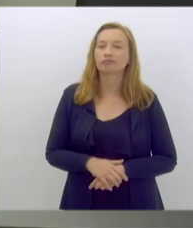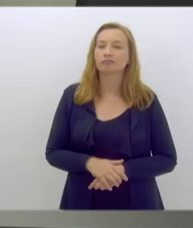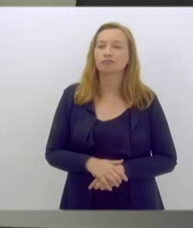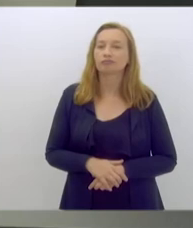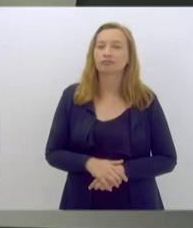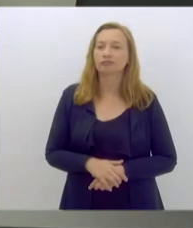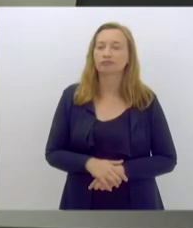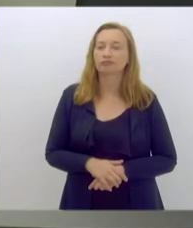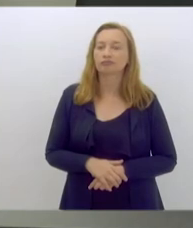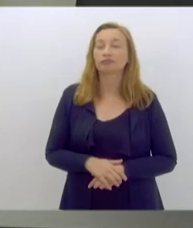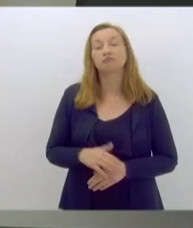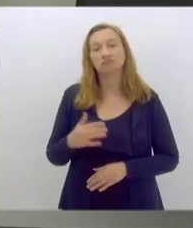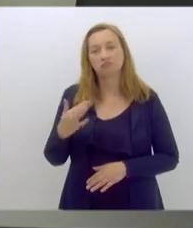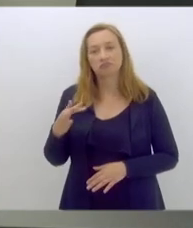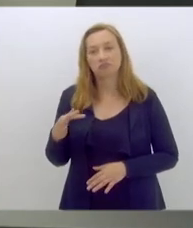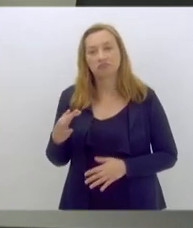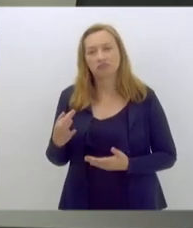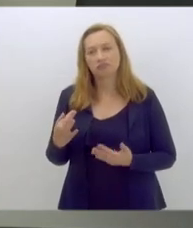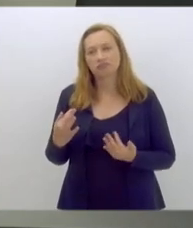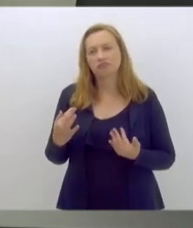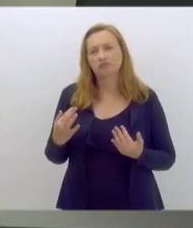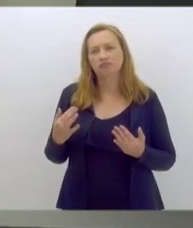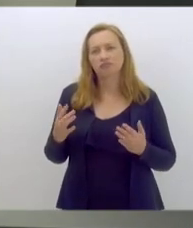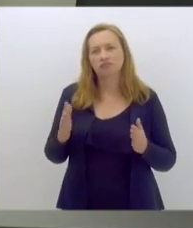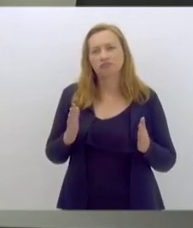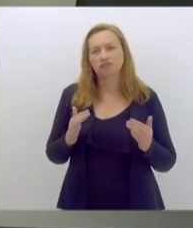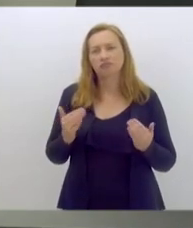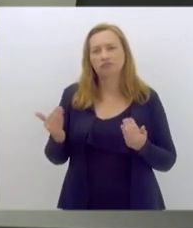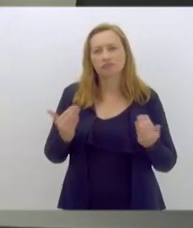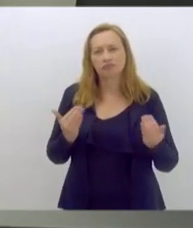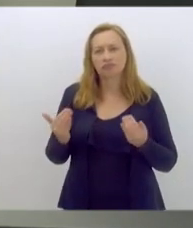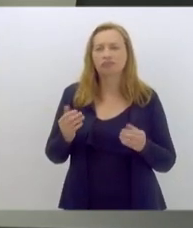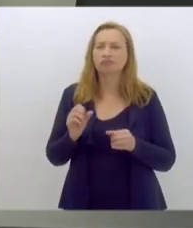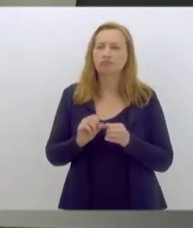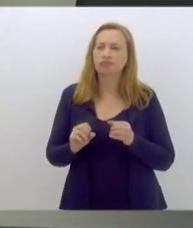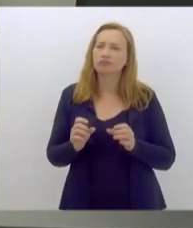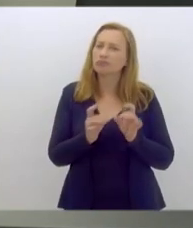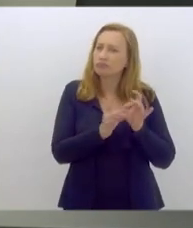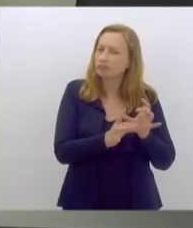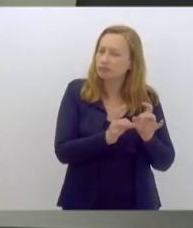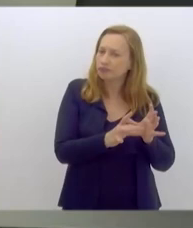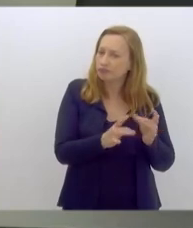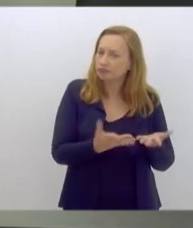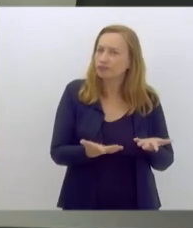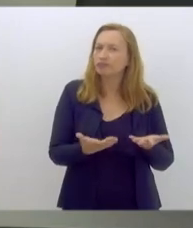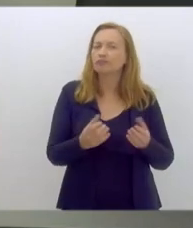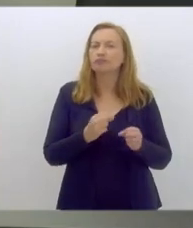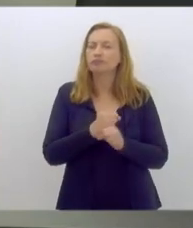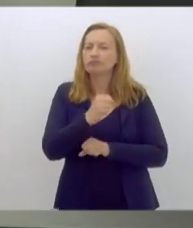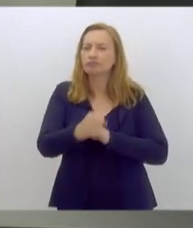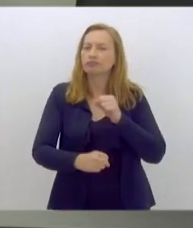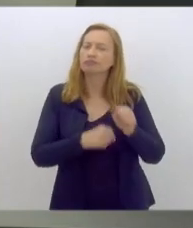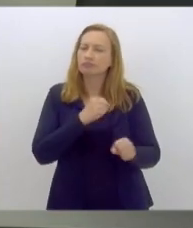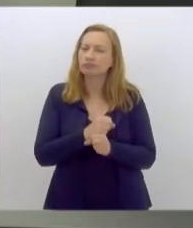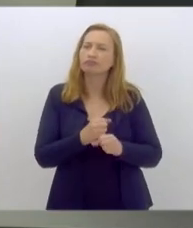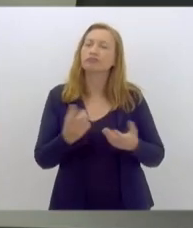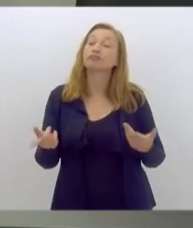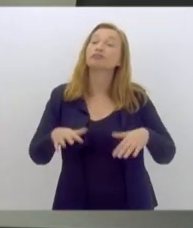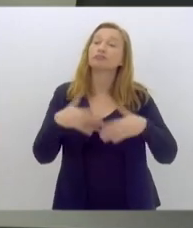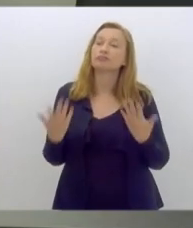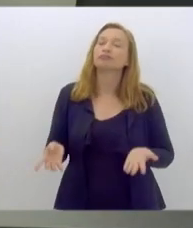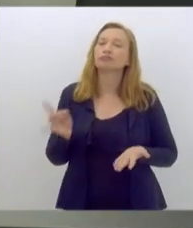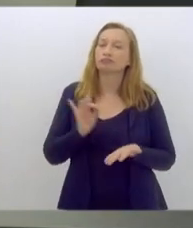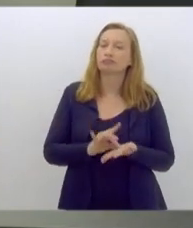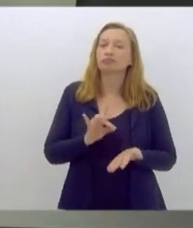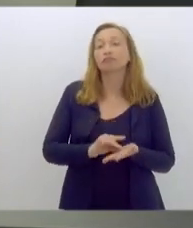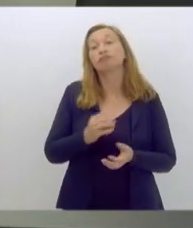Ali uma previsão que nós fizemos né com relação a venda da folha prevista para o ano que vem Então na verdade isso